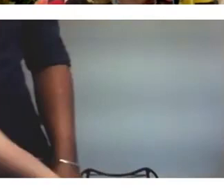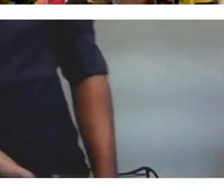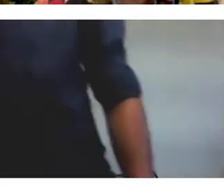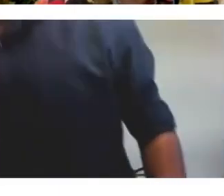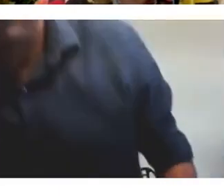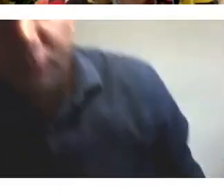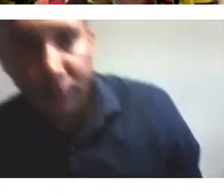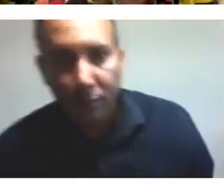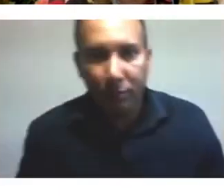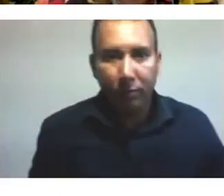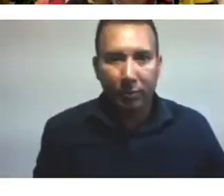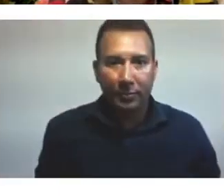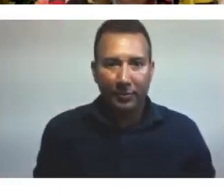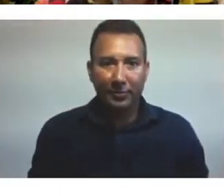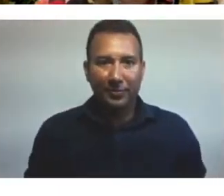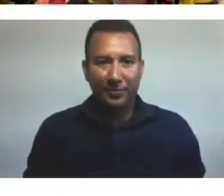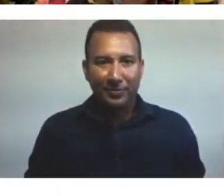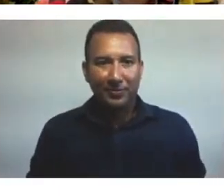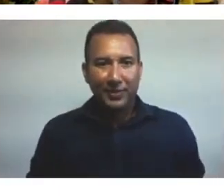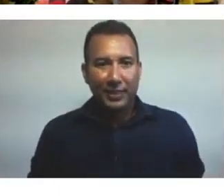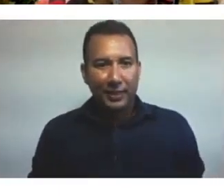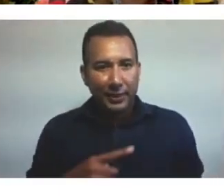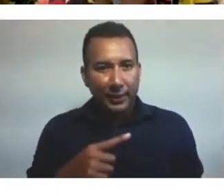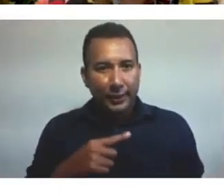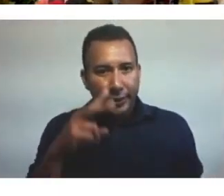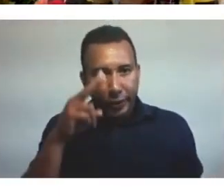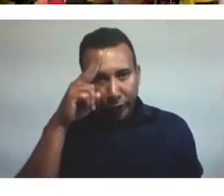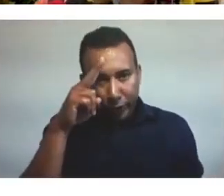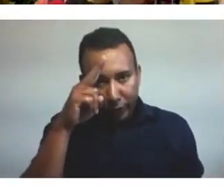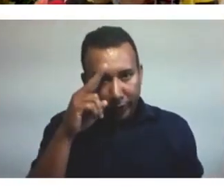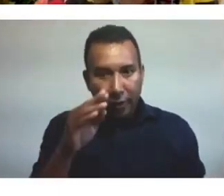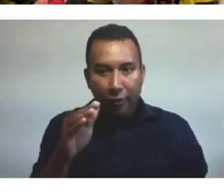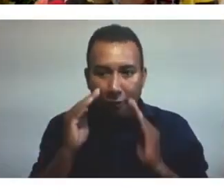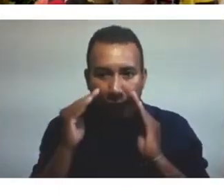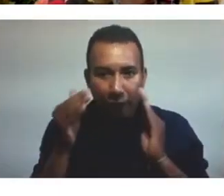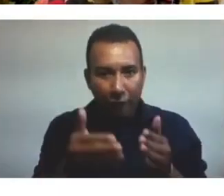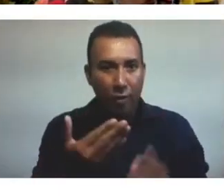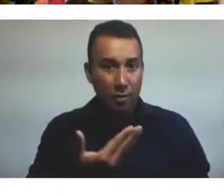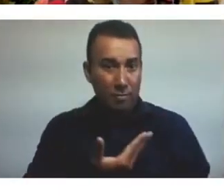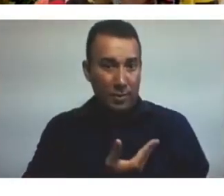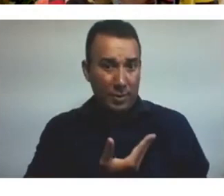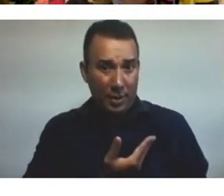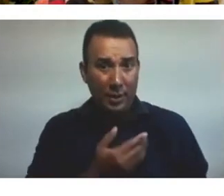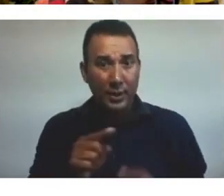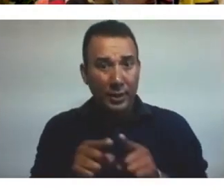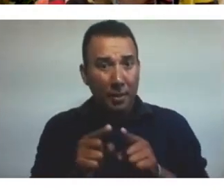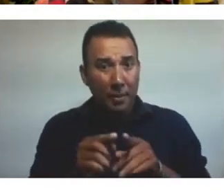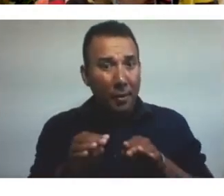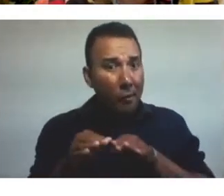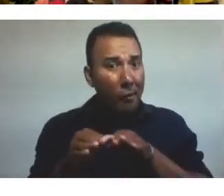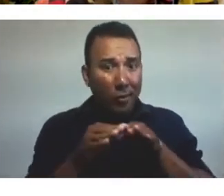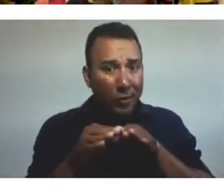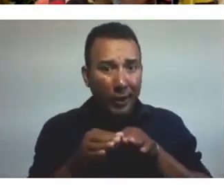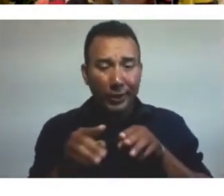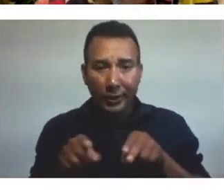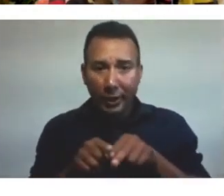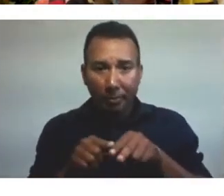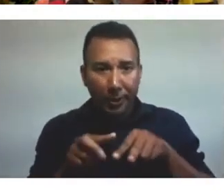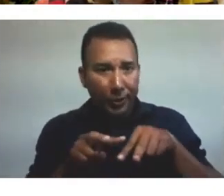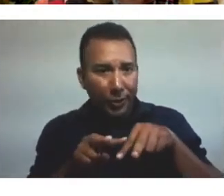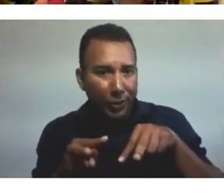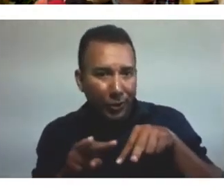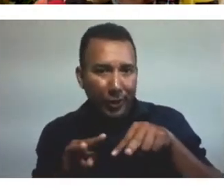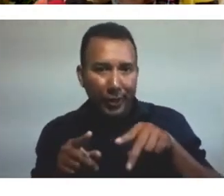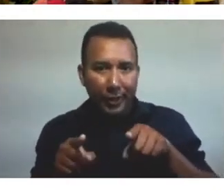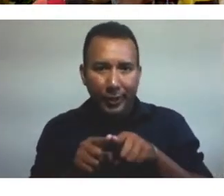em histórias que priorizem a amizade e a igualdade de gênero, né, e de raça